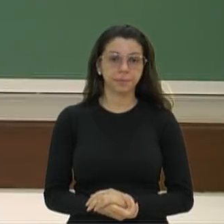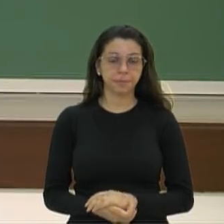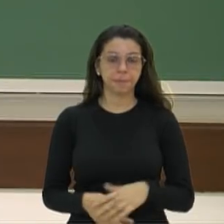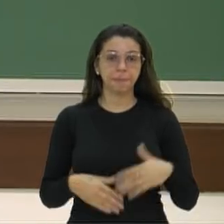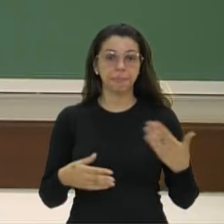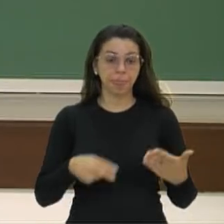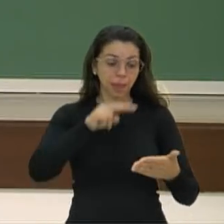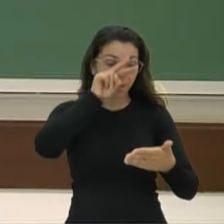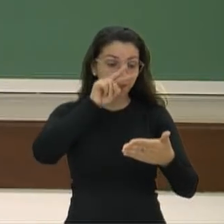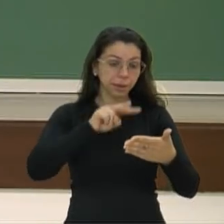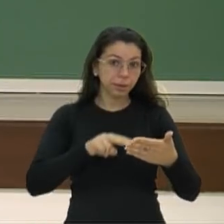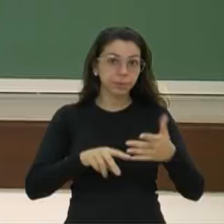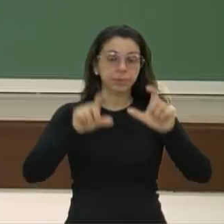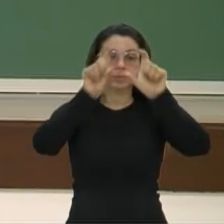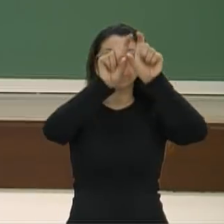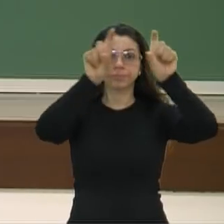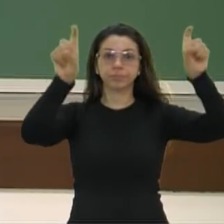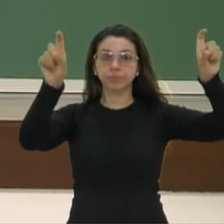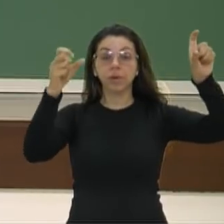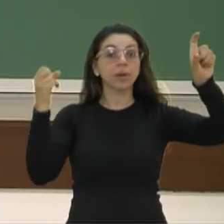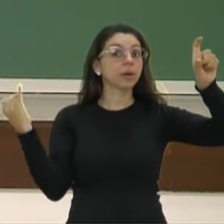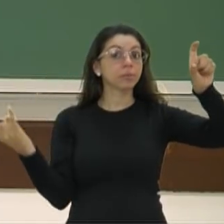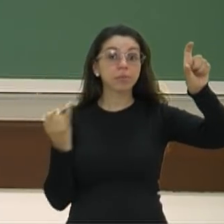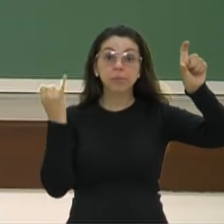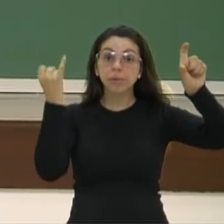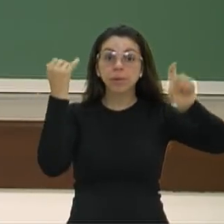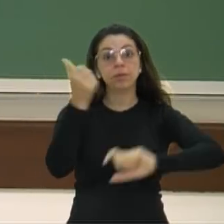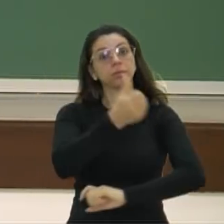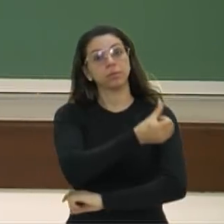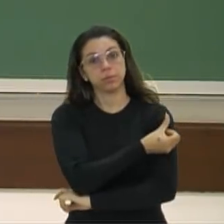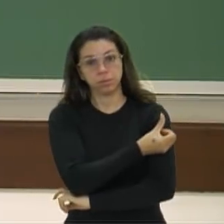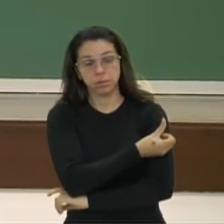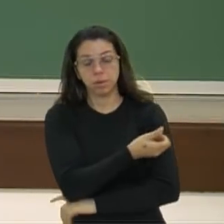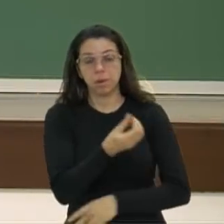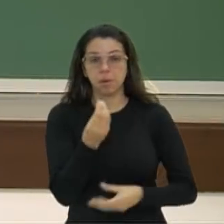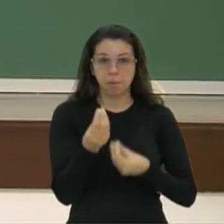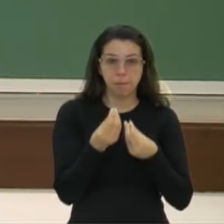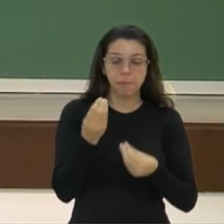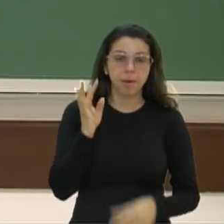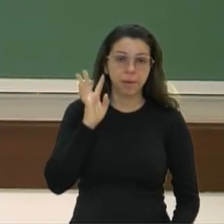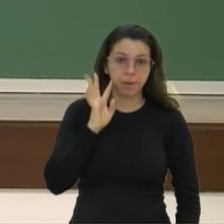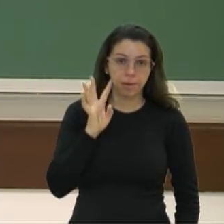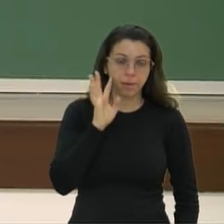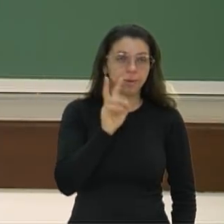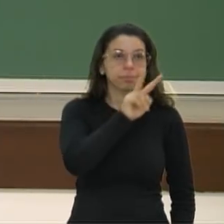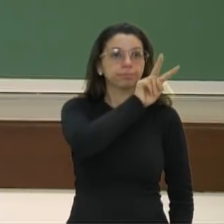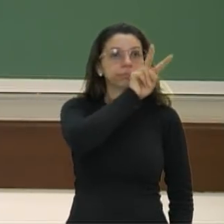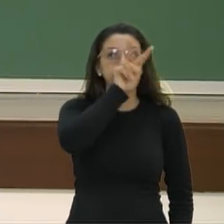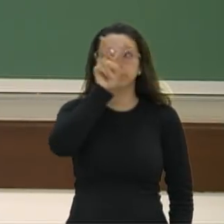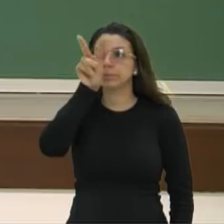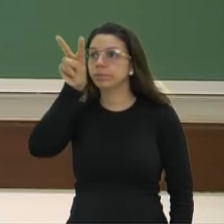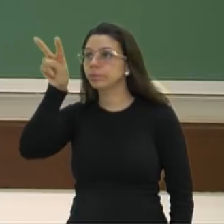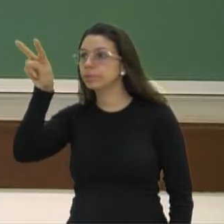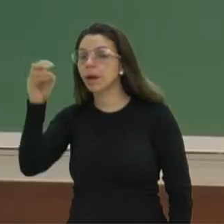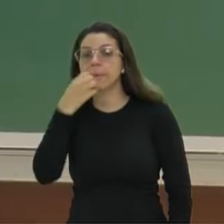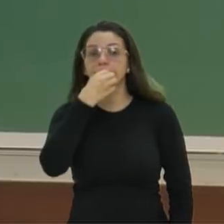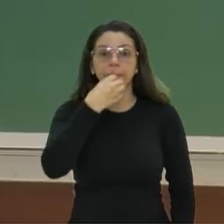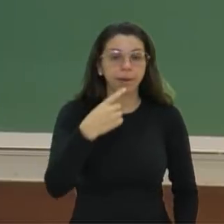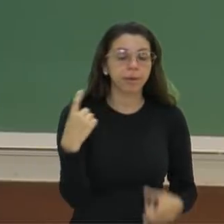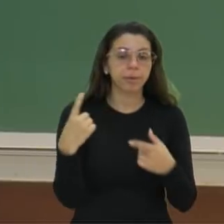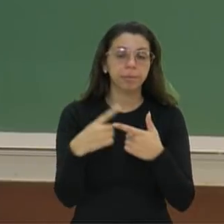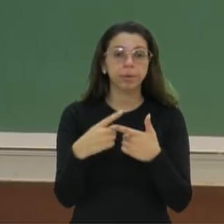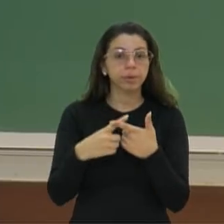A leitura do enunciado é fundamental, sexto ano. Olha como é legal a gente ler bem o enunciado, que a gente